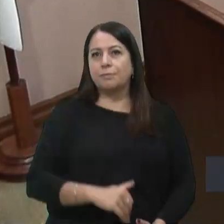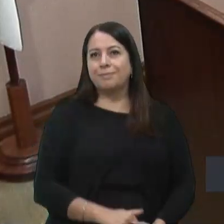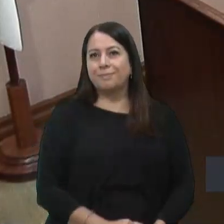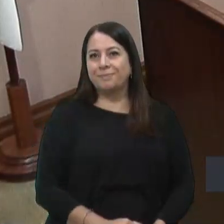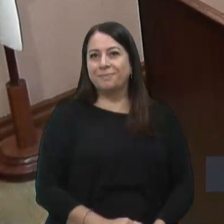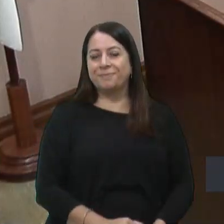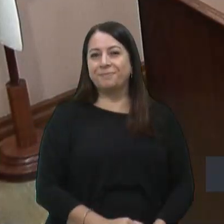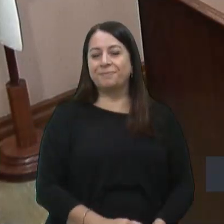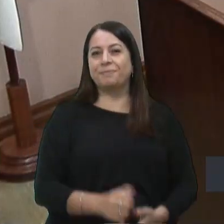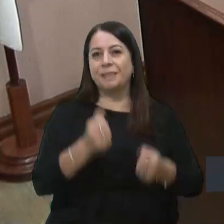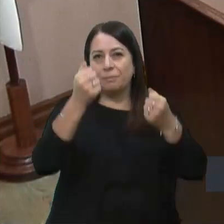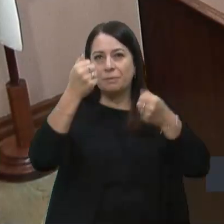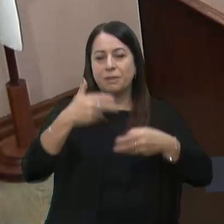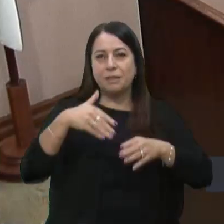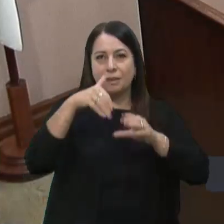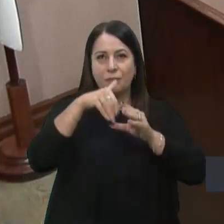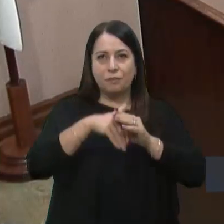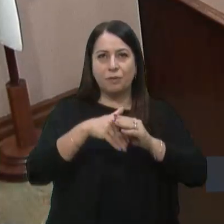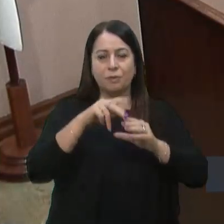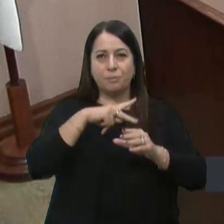para declarar votos senhor presidente